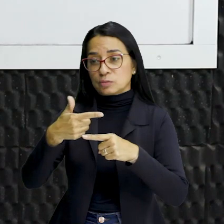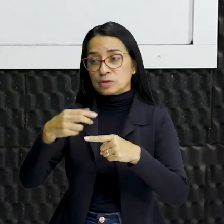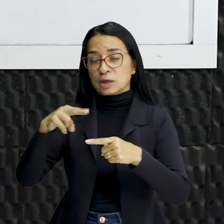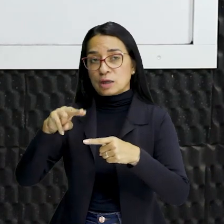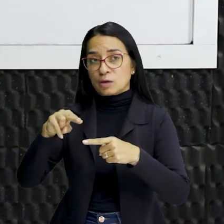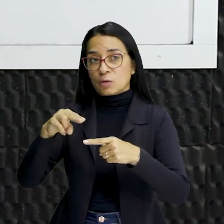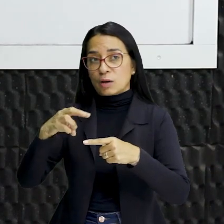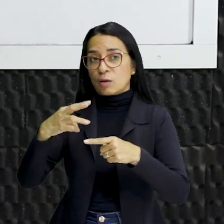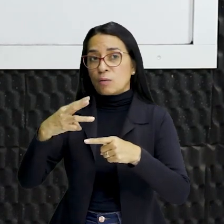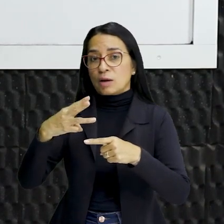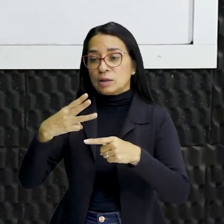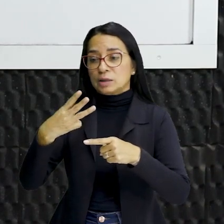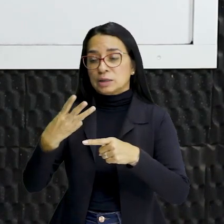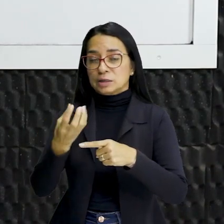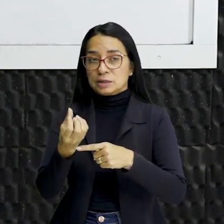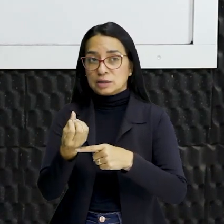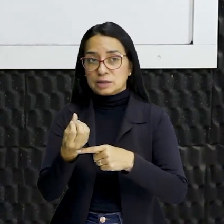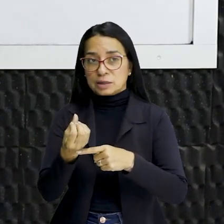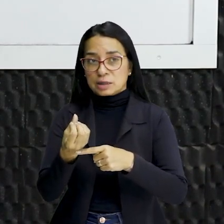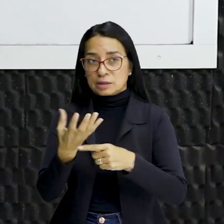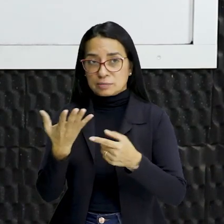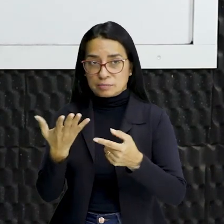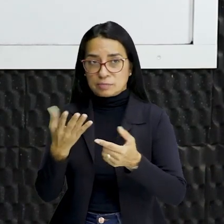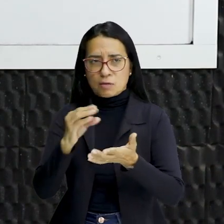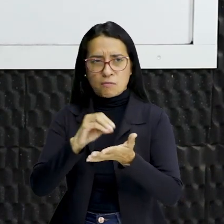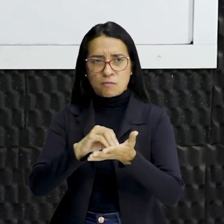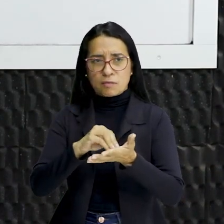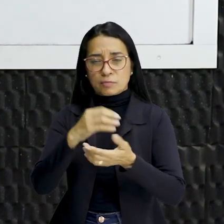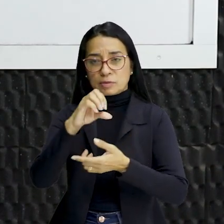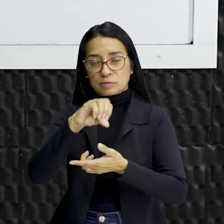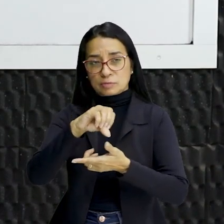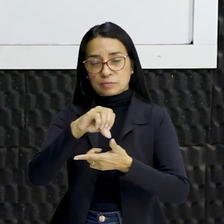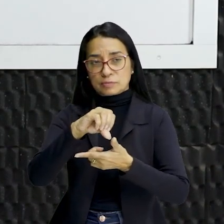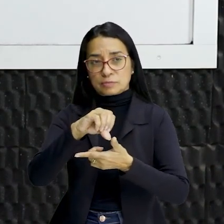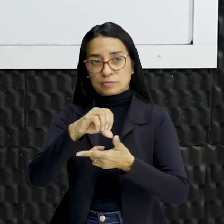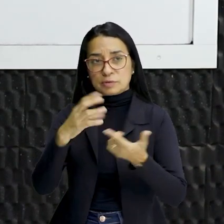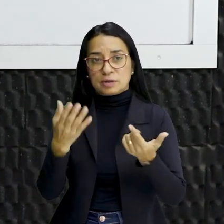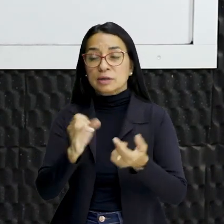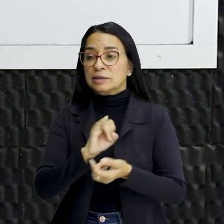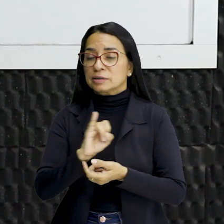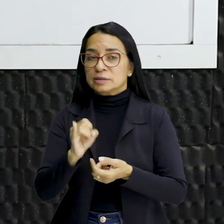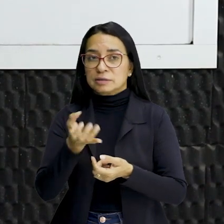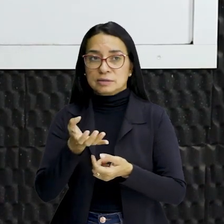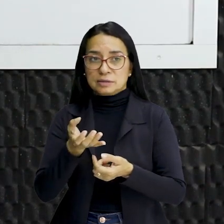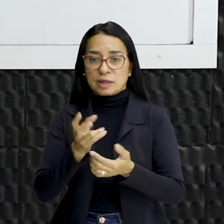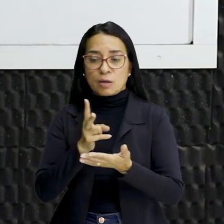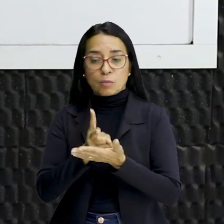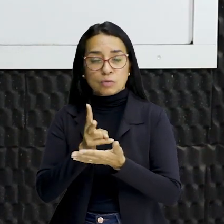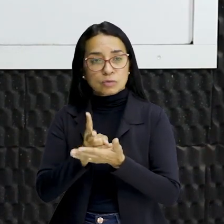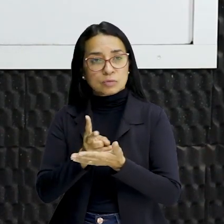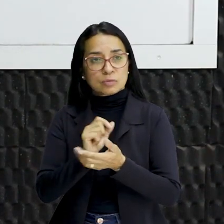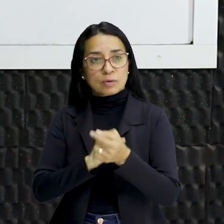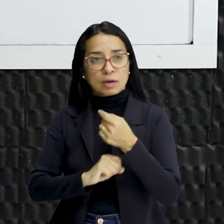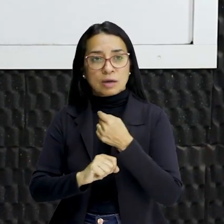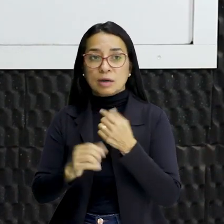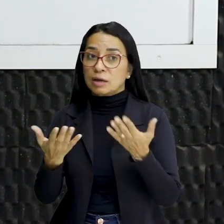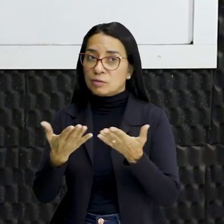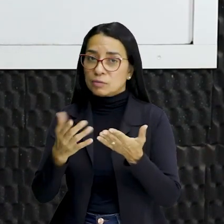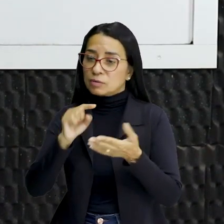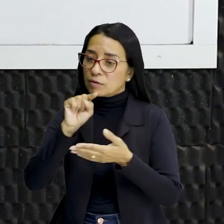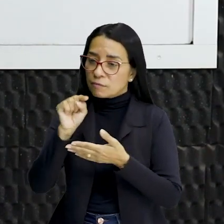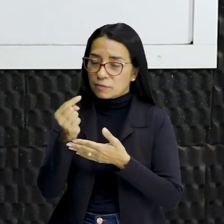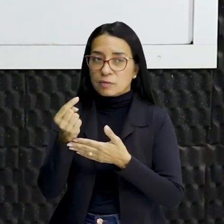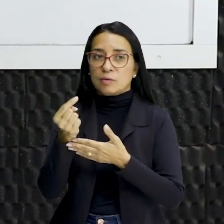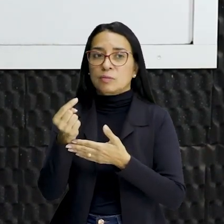tá 36 para 459 né nós que fizesse fizemos